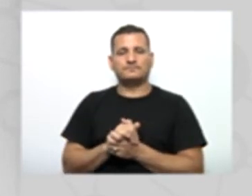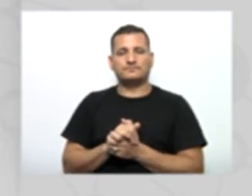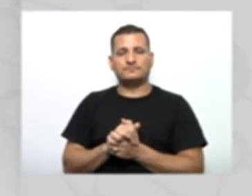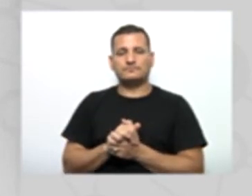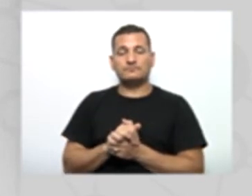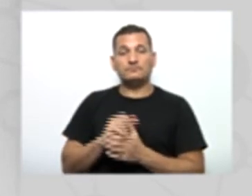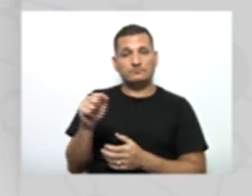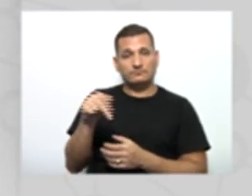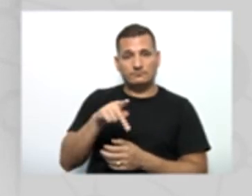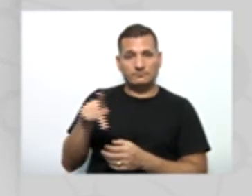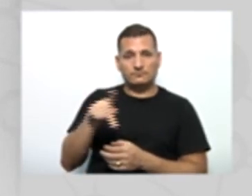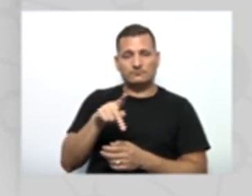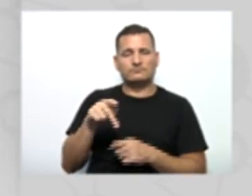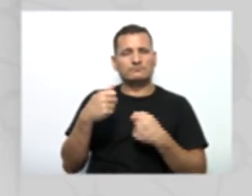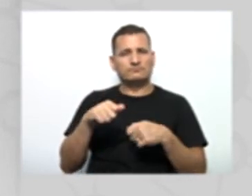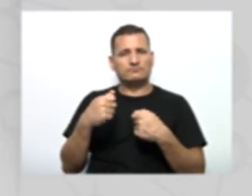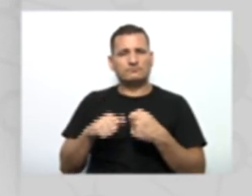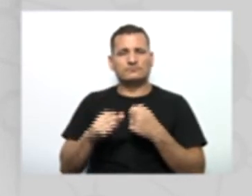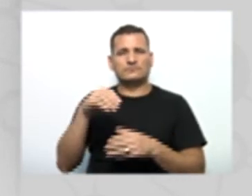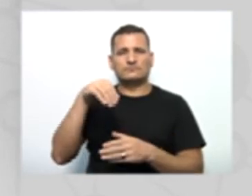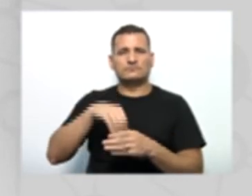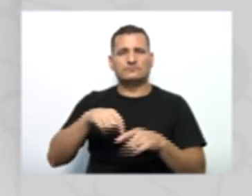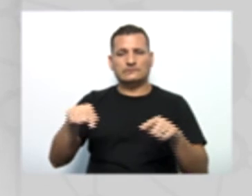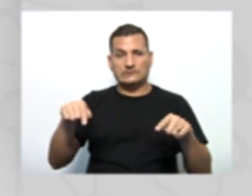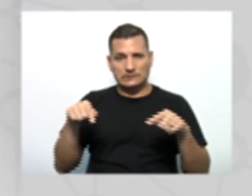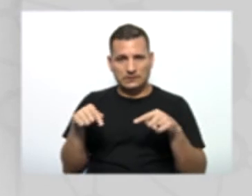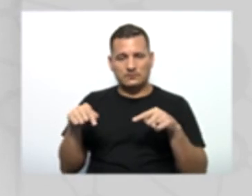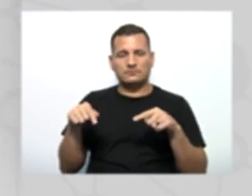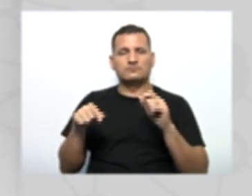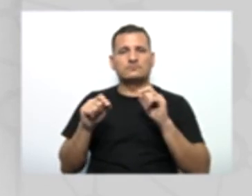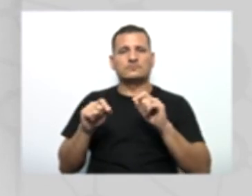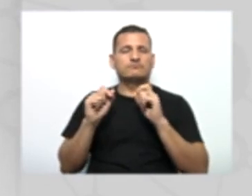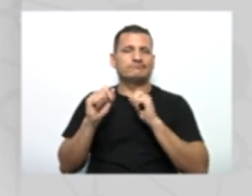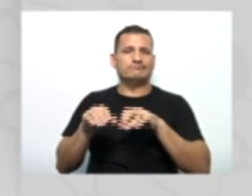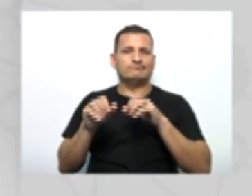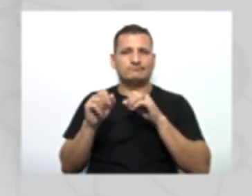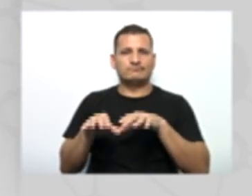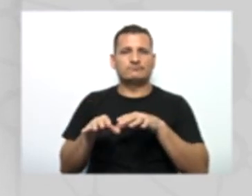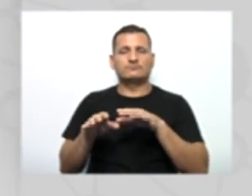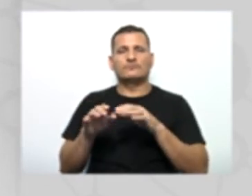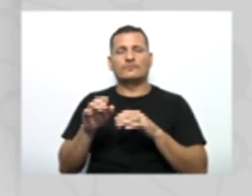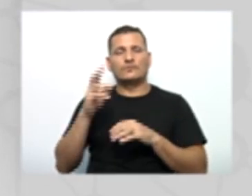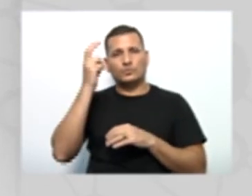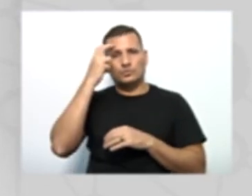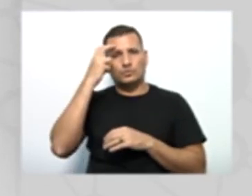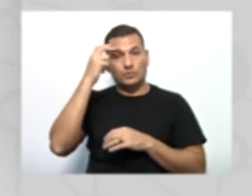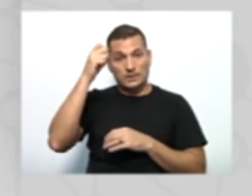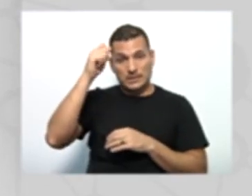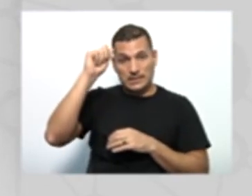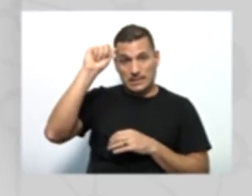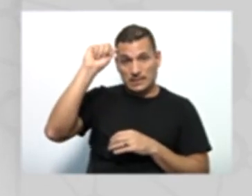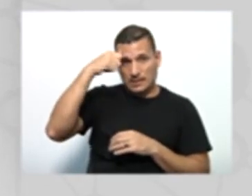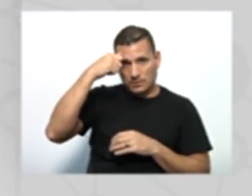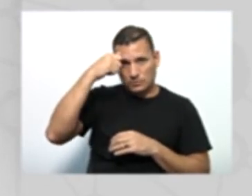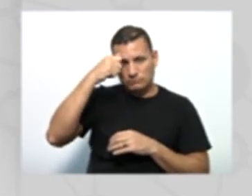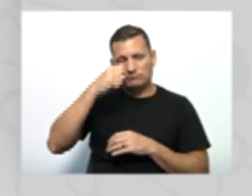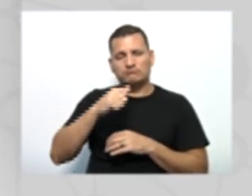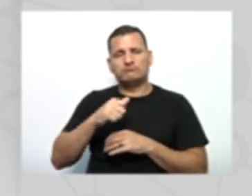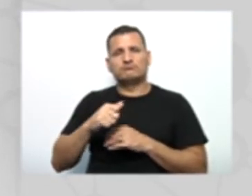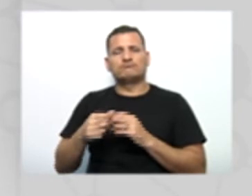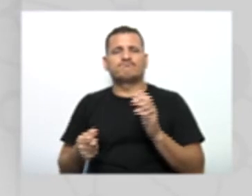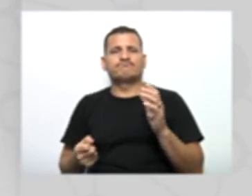da escrita, ok, pessoal? Então, nós estamos aguardando, estamos ansiosos aqui aguardando as respostas de vocês, para que a gente possa